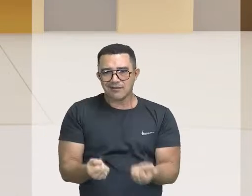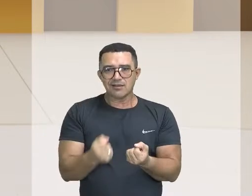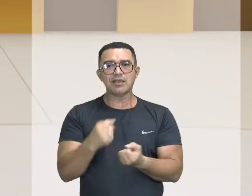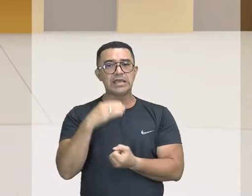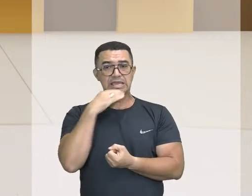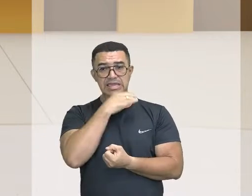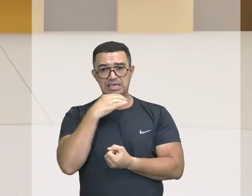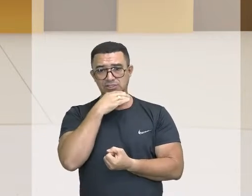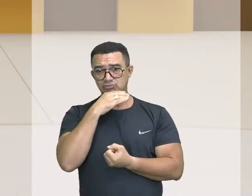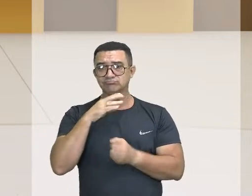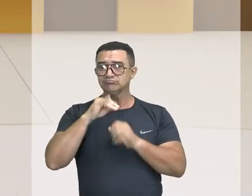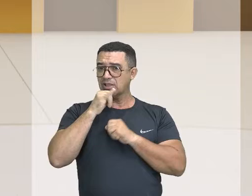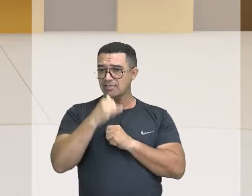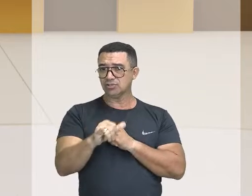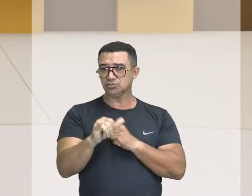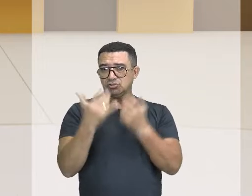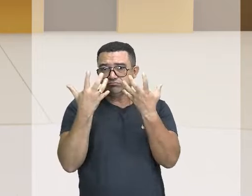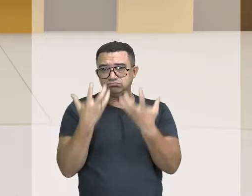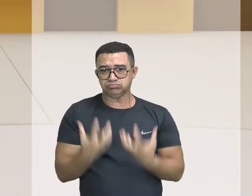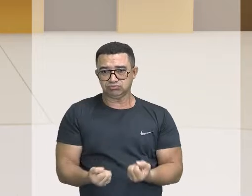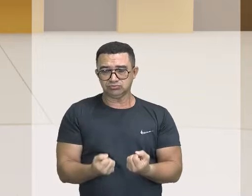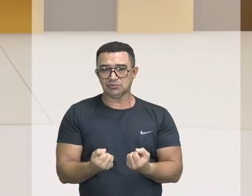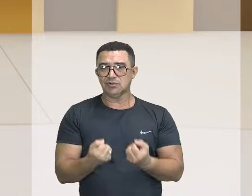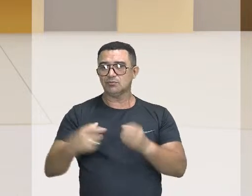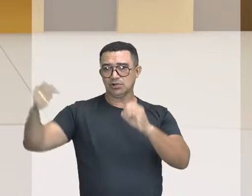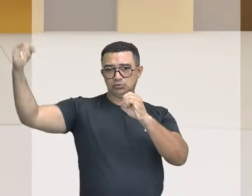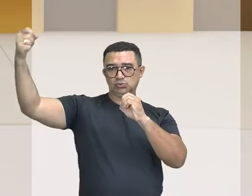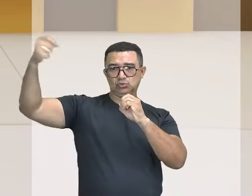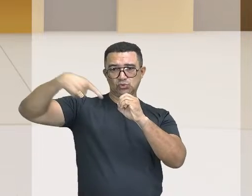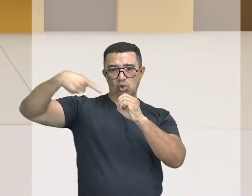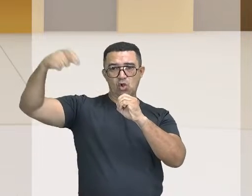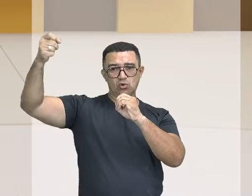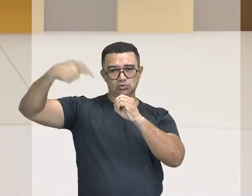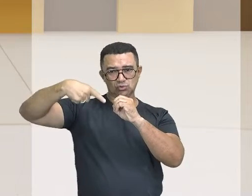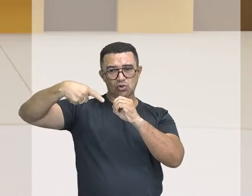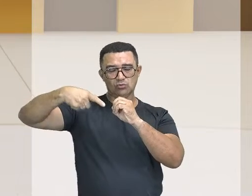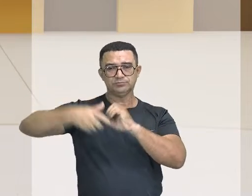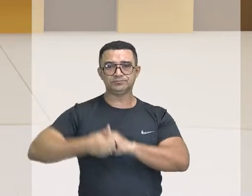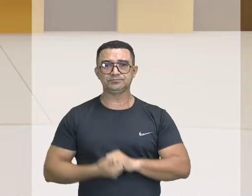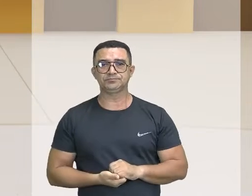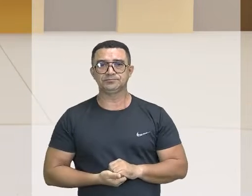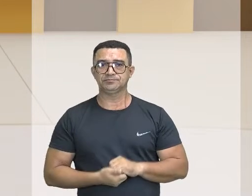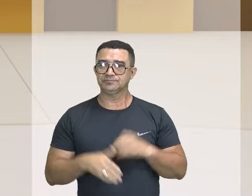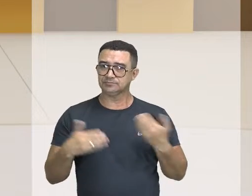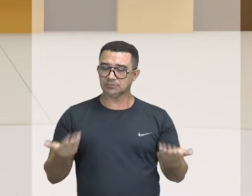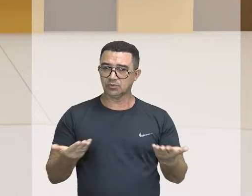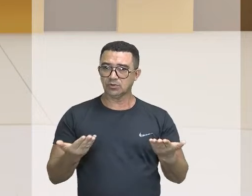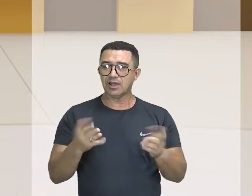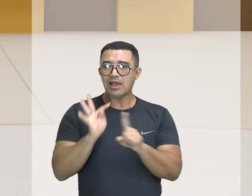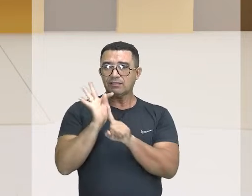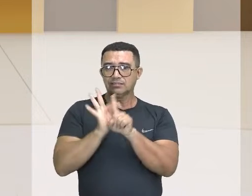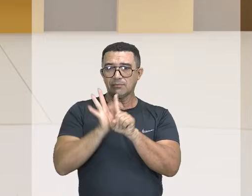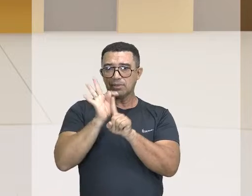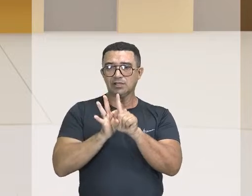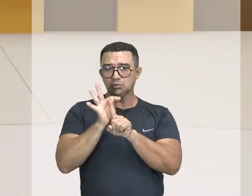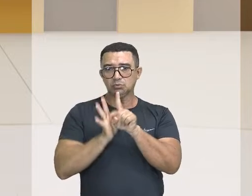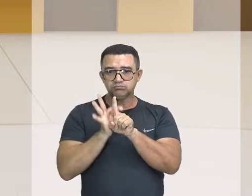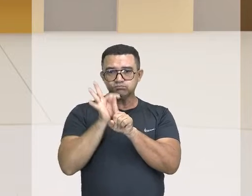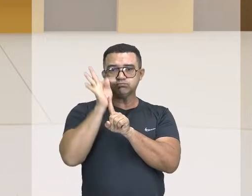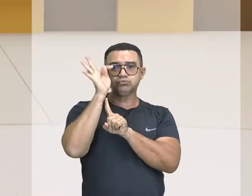de energia, que afinal nós estamos reirradiando menos energia, o que faz com que a temperatura